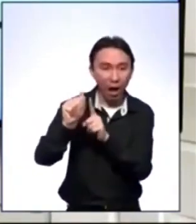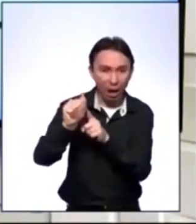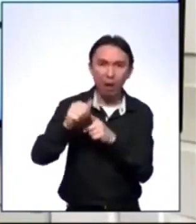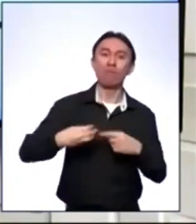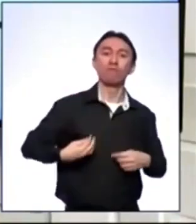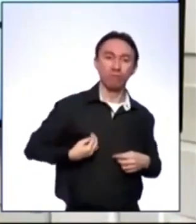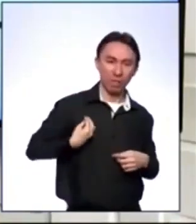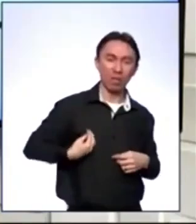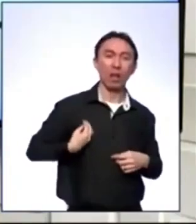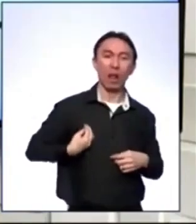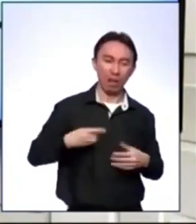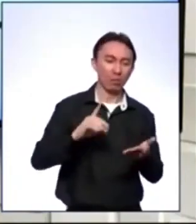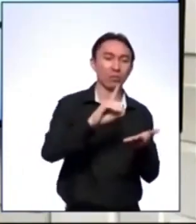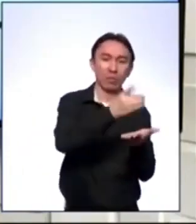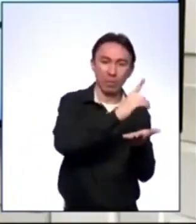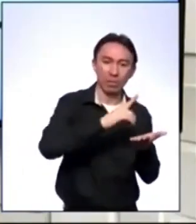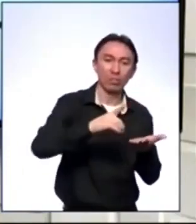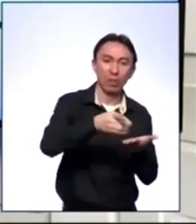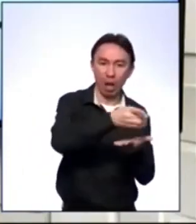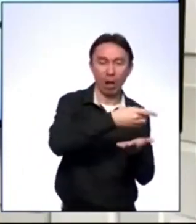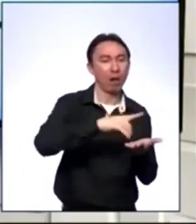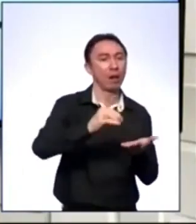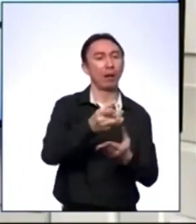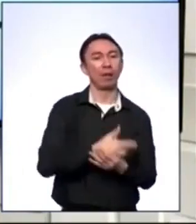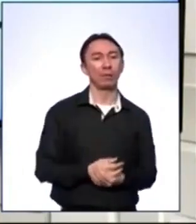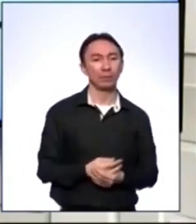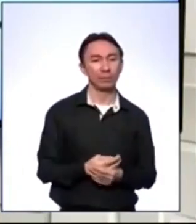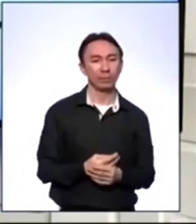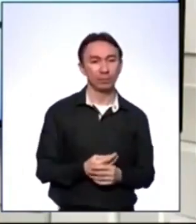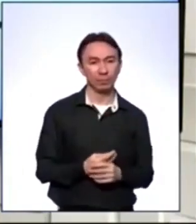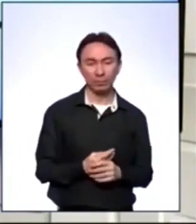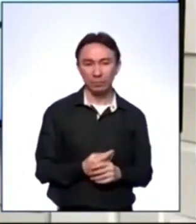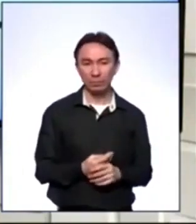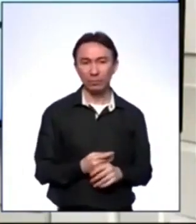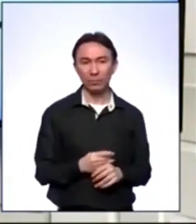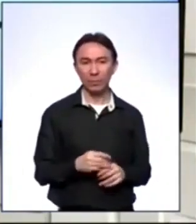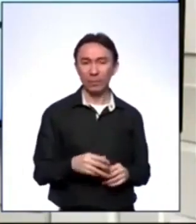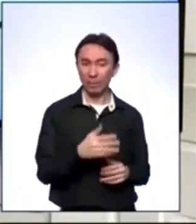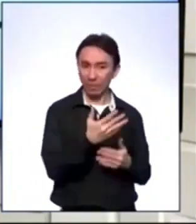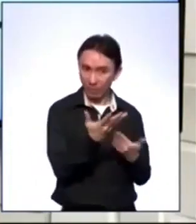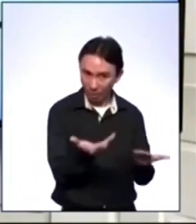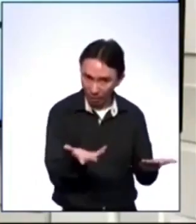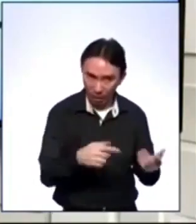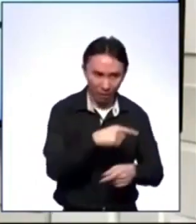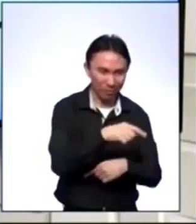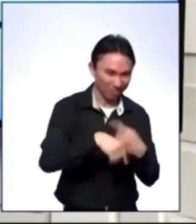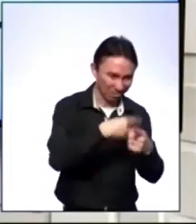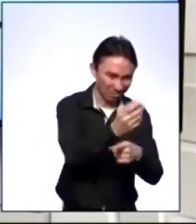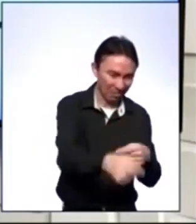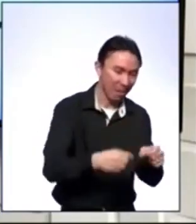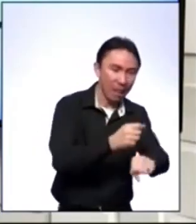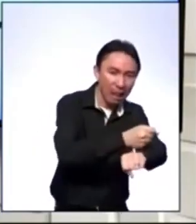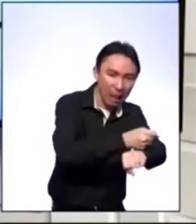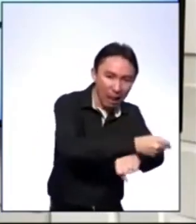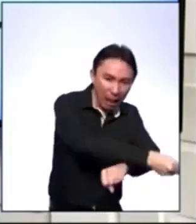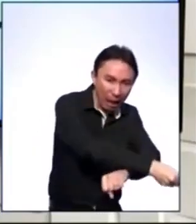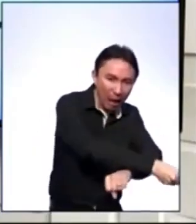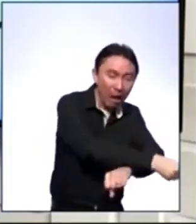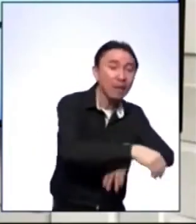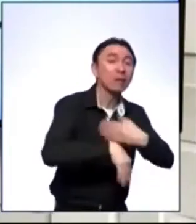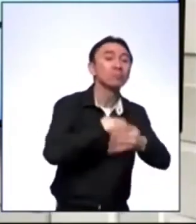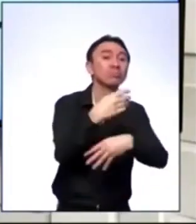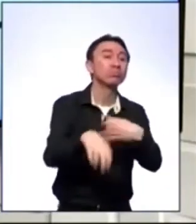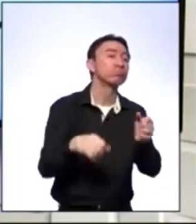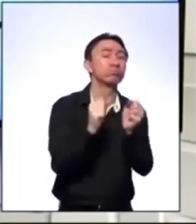Silva, ó negra. A escrava, depois liberta, né? Com quem se casou